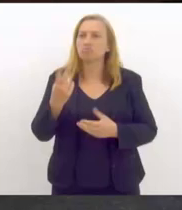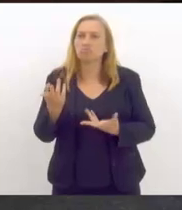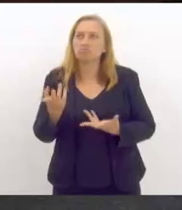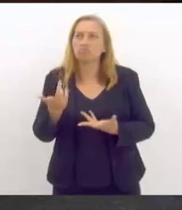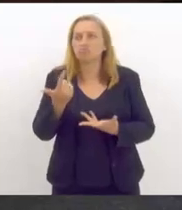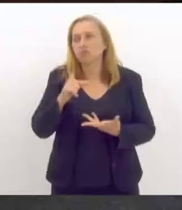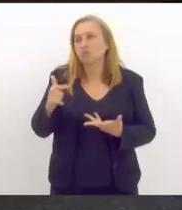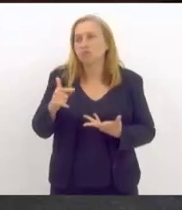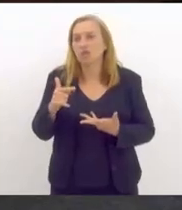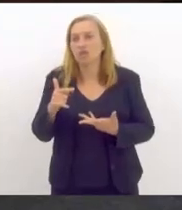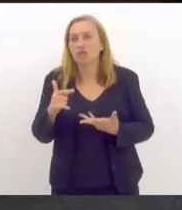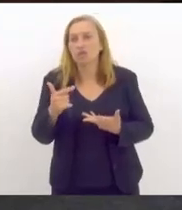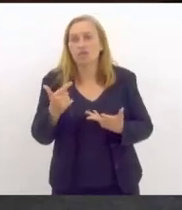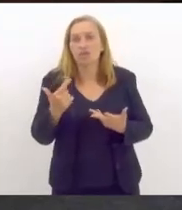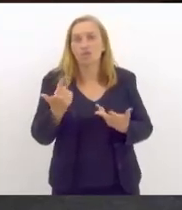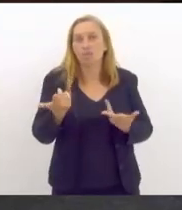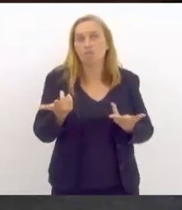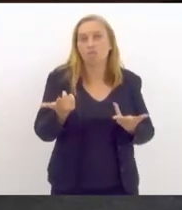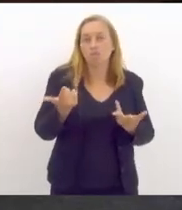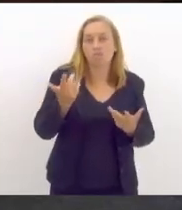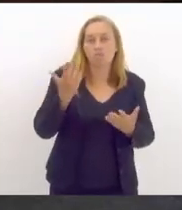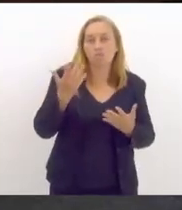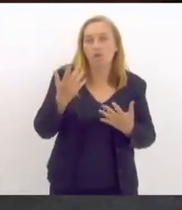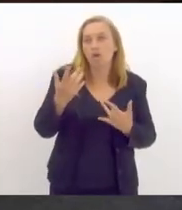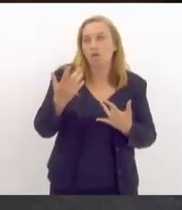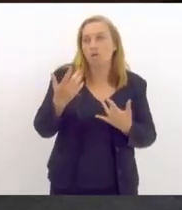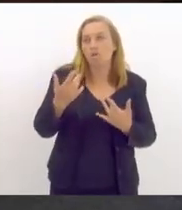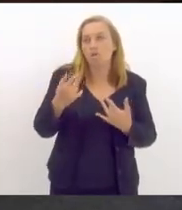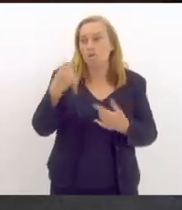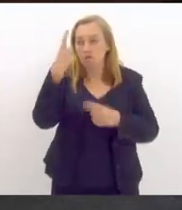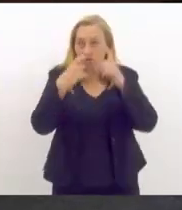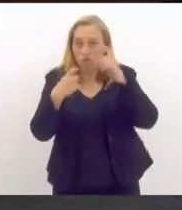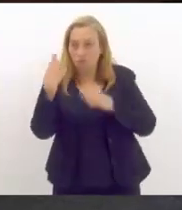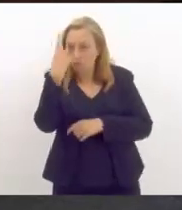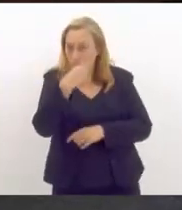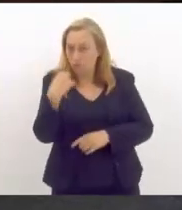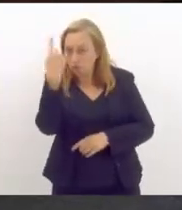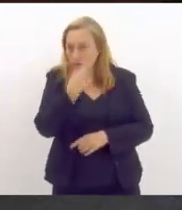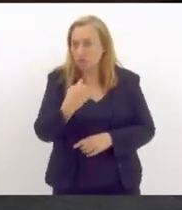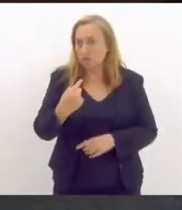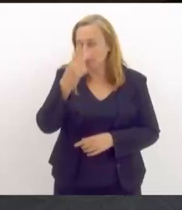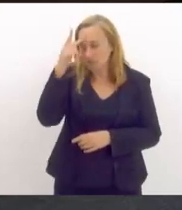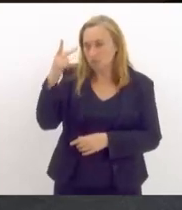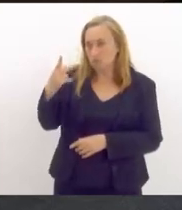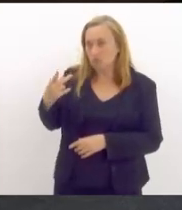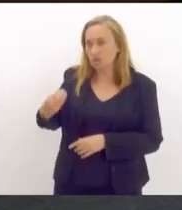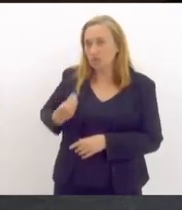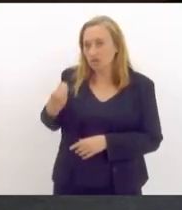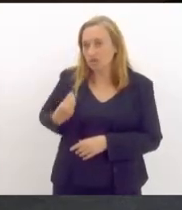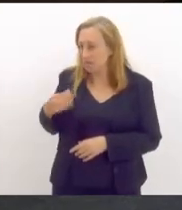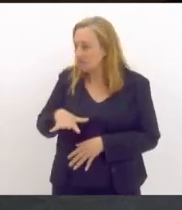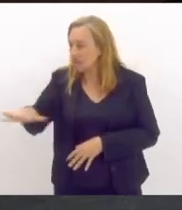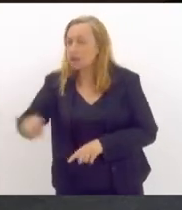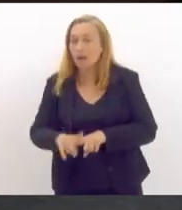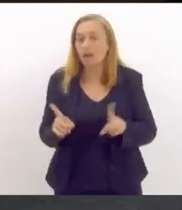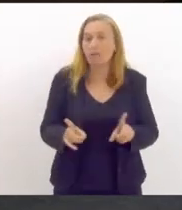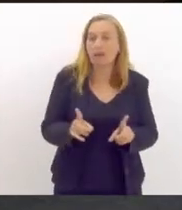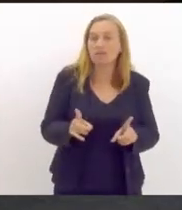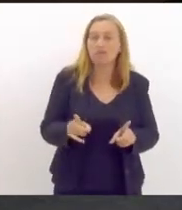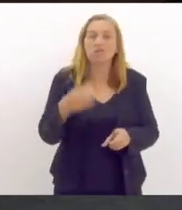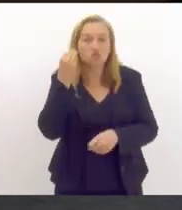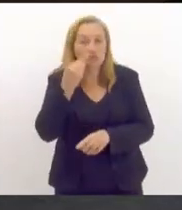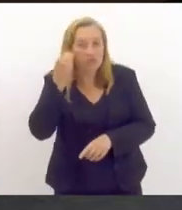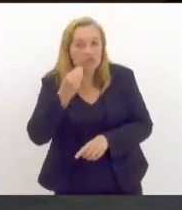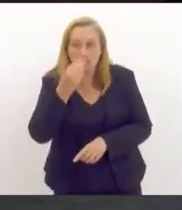cara de pessoa que frequenta comunidade tem uma cara de playboy mas pode ter certeza que muito muito que eu aprendi na minha vida foi convivendo com pessoas